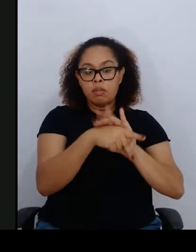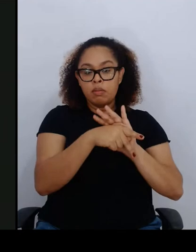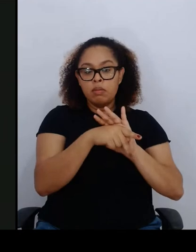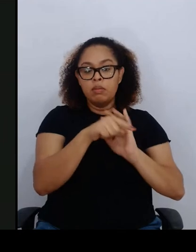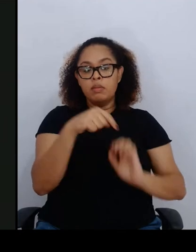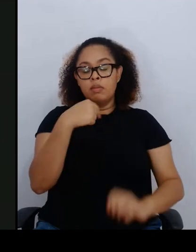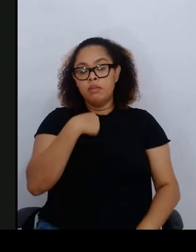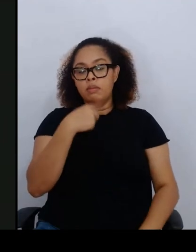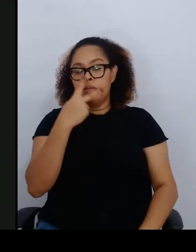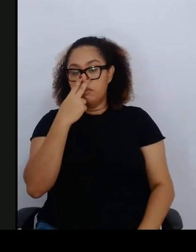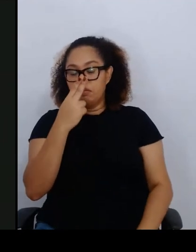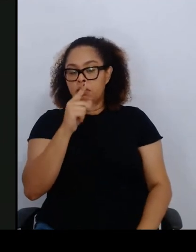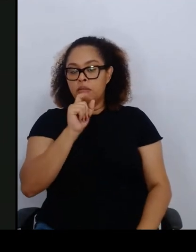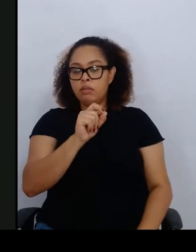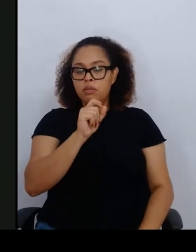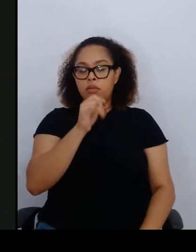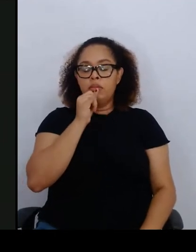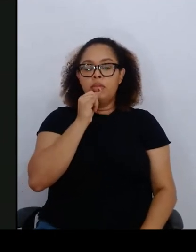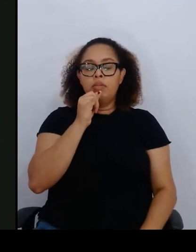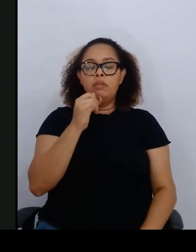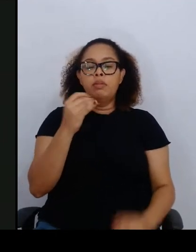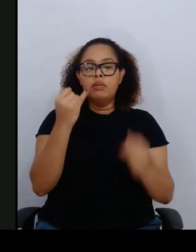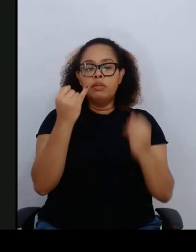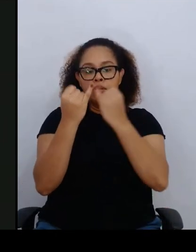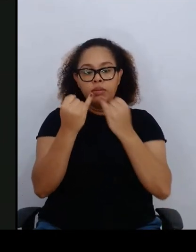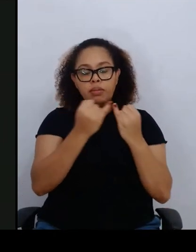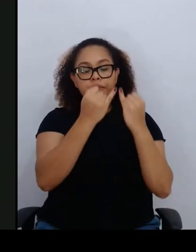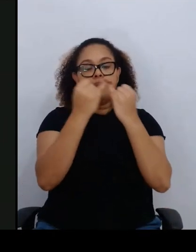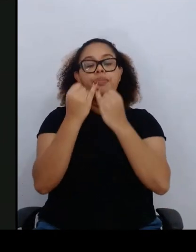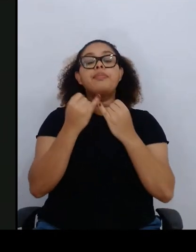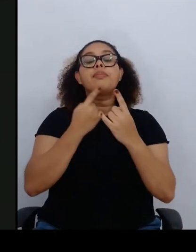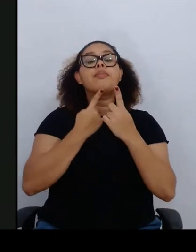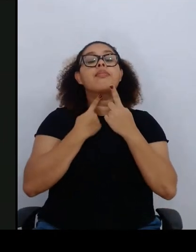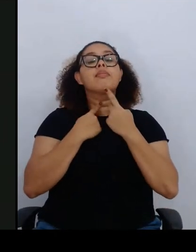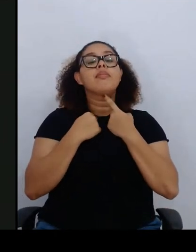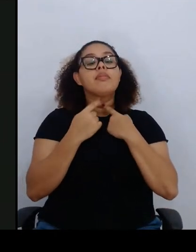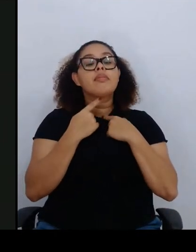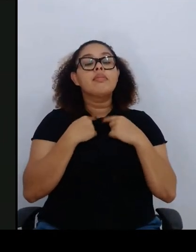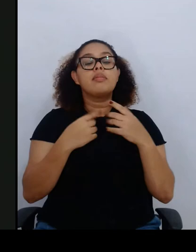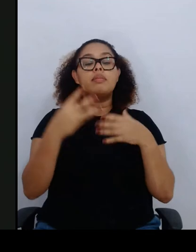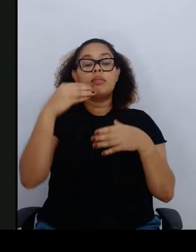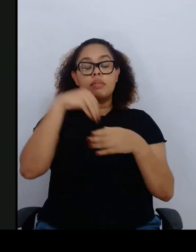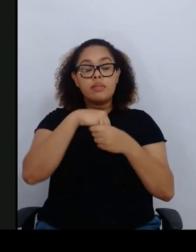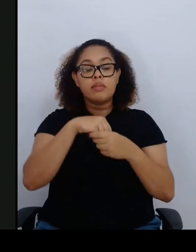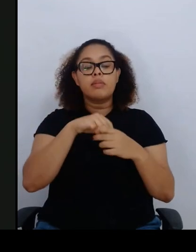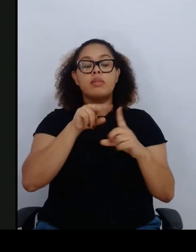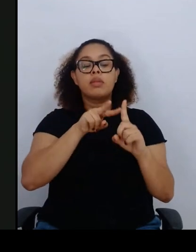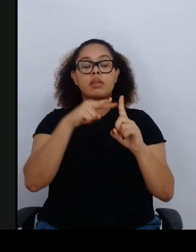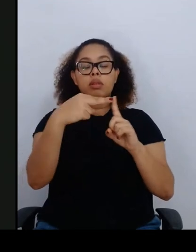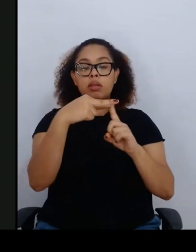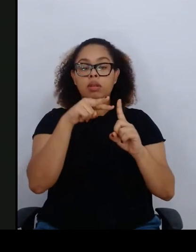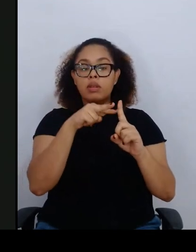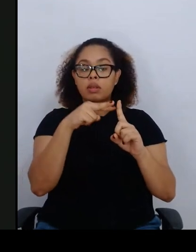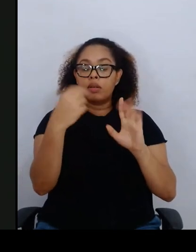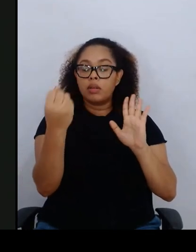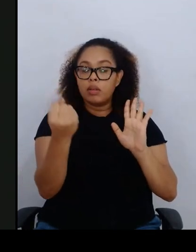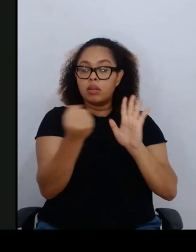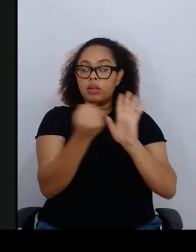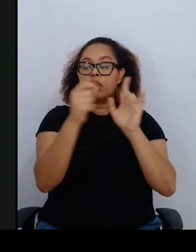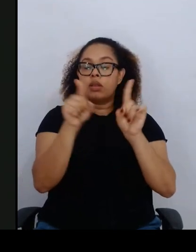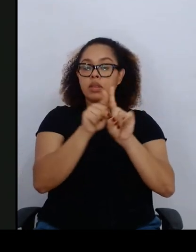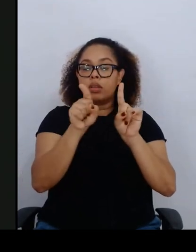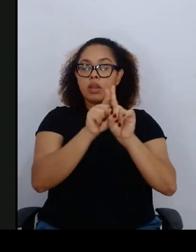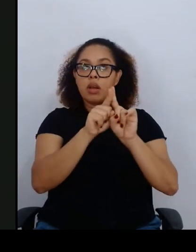os muros do desejo interracial aqueles estereótipos orientalistas os fetiches